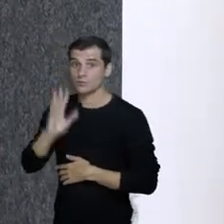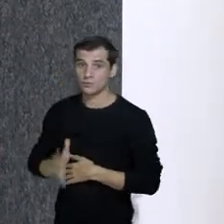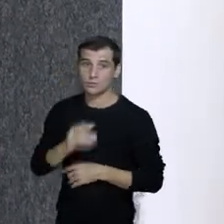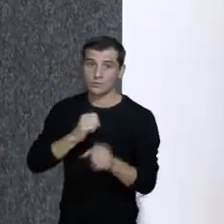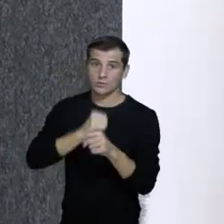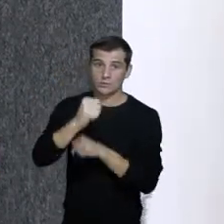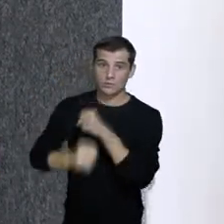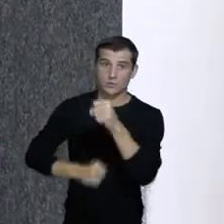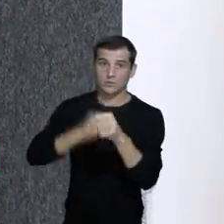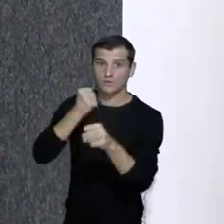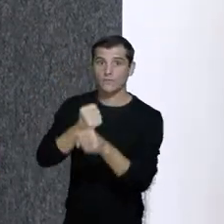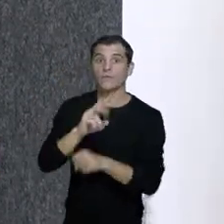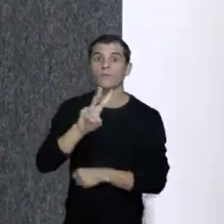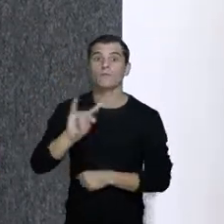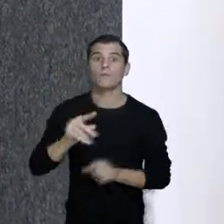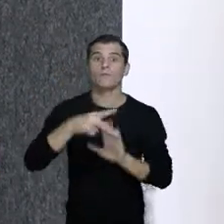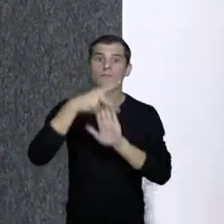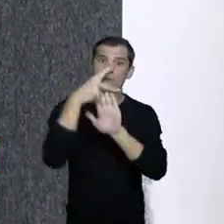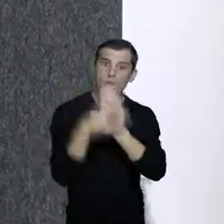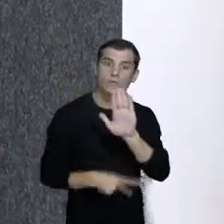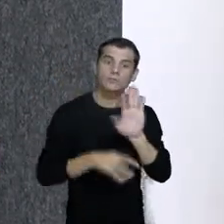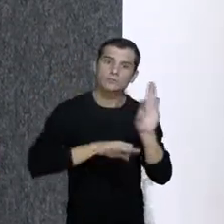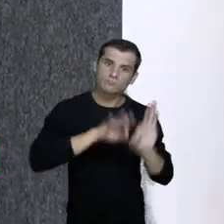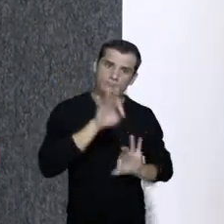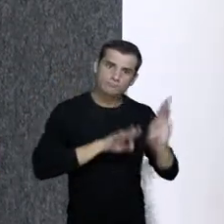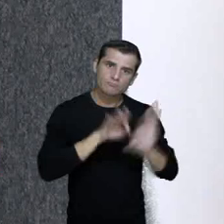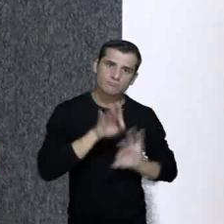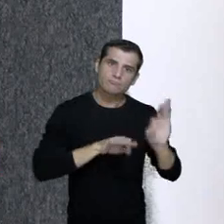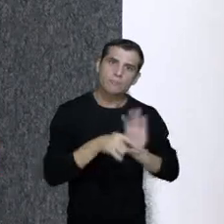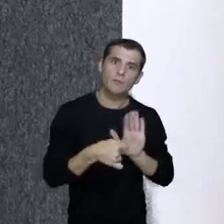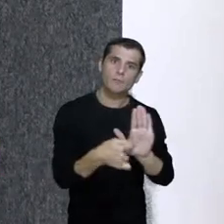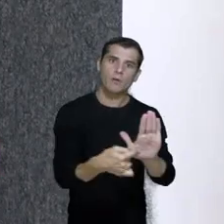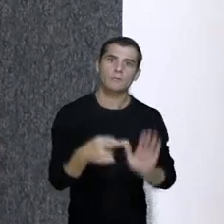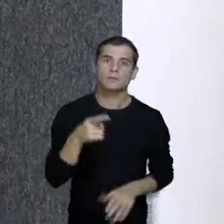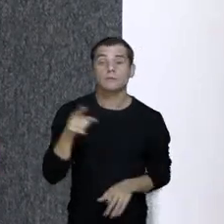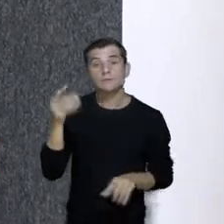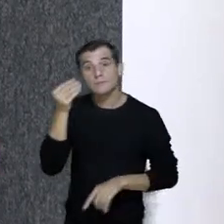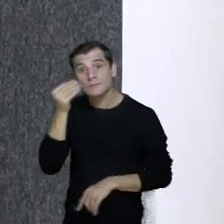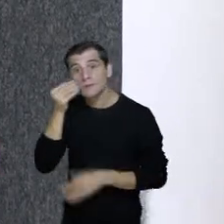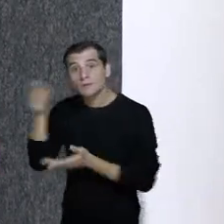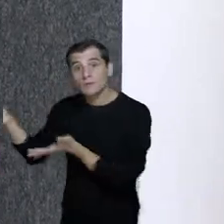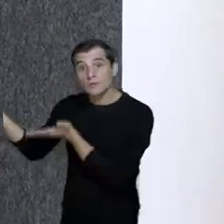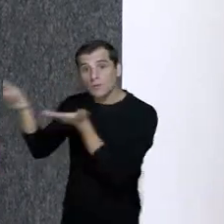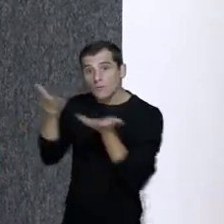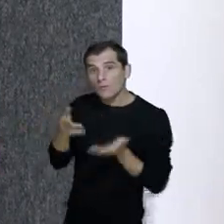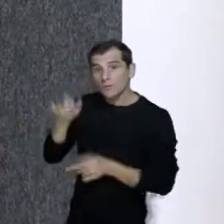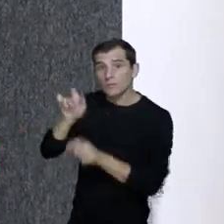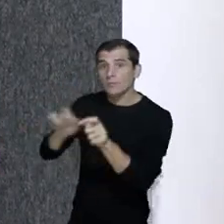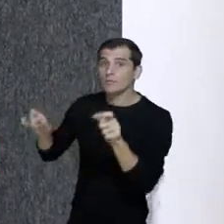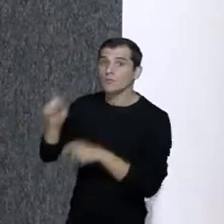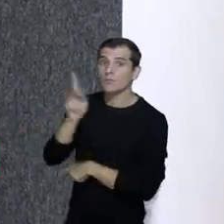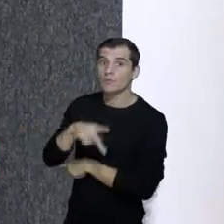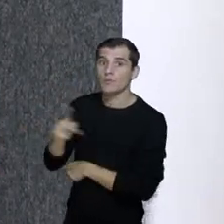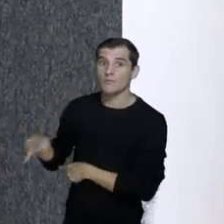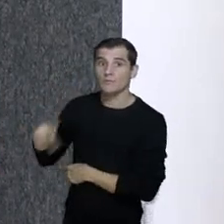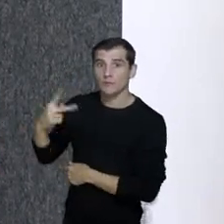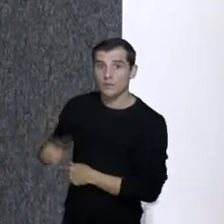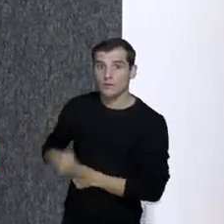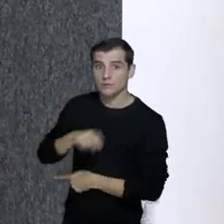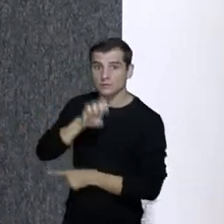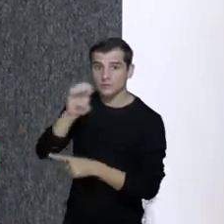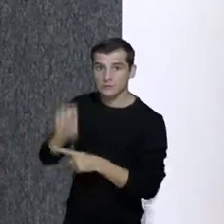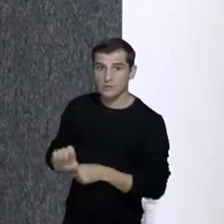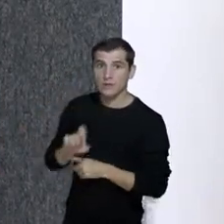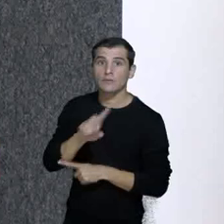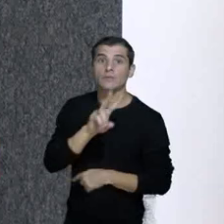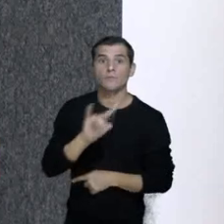projeto mais elaborado tentando chamar os professores Inclusive das escolas estaduais 20 horas aula então